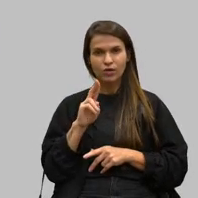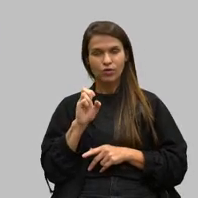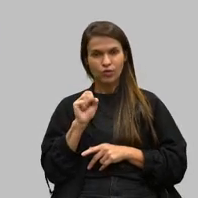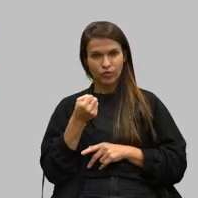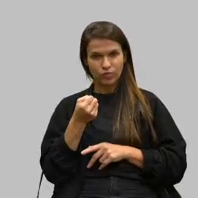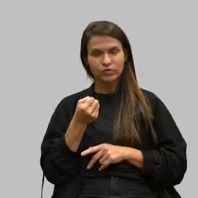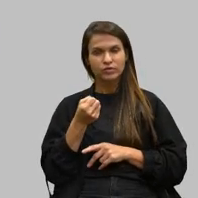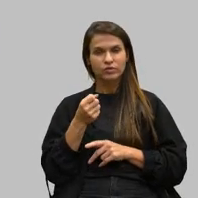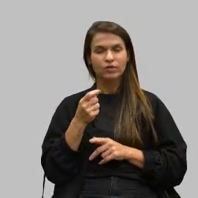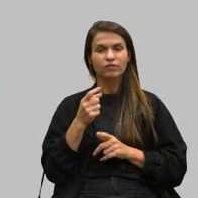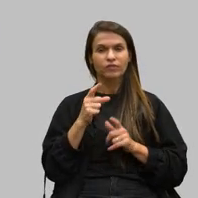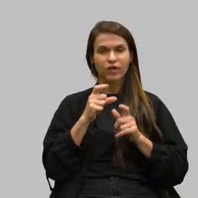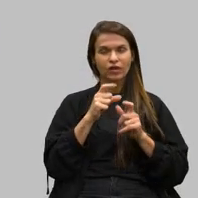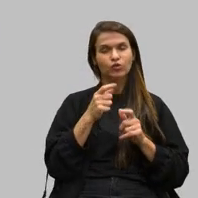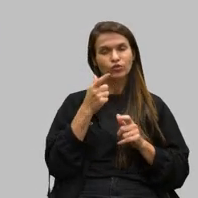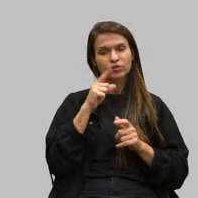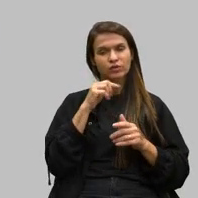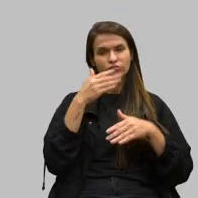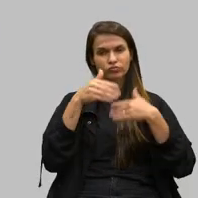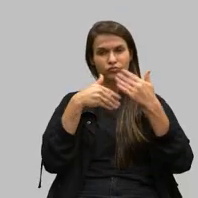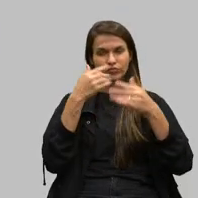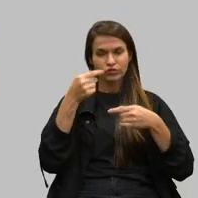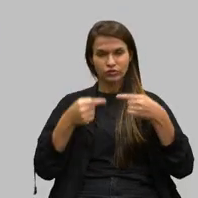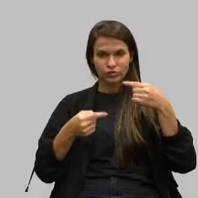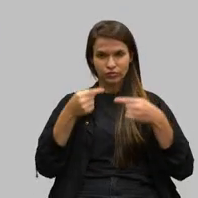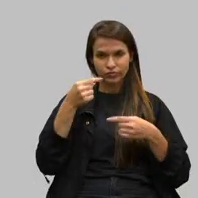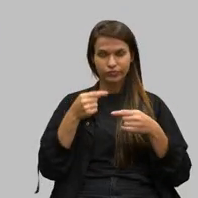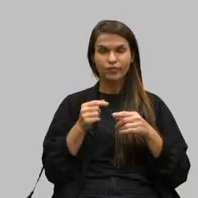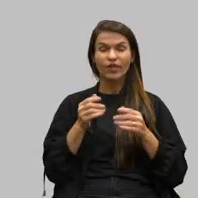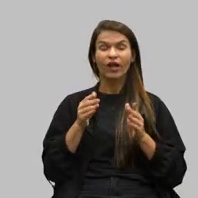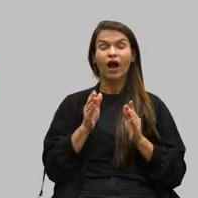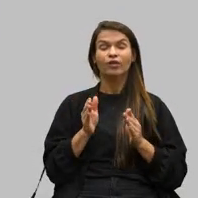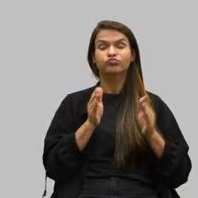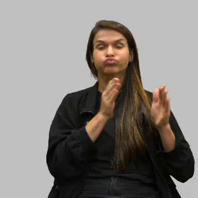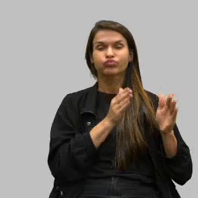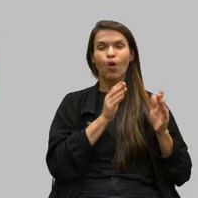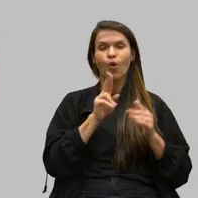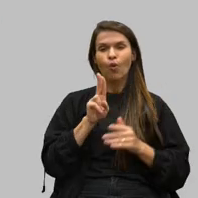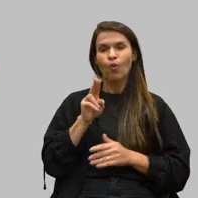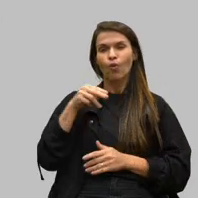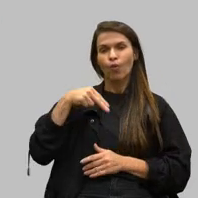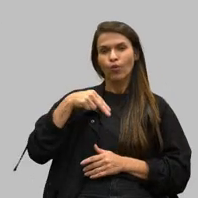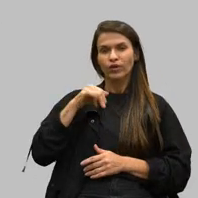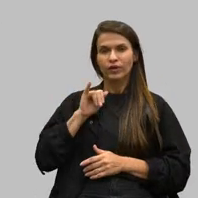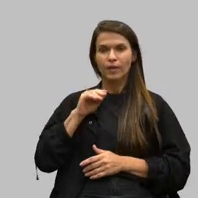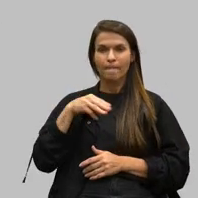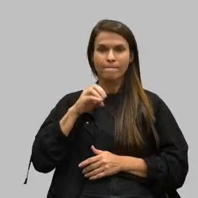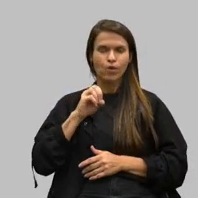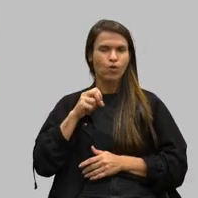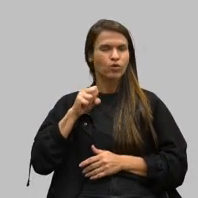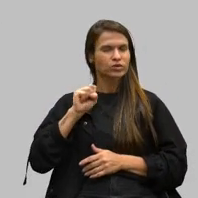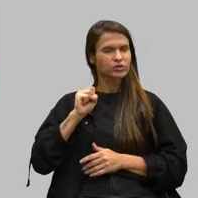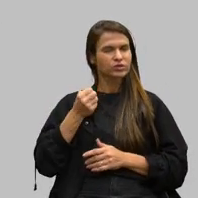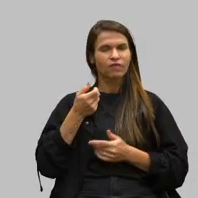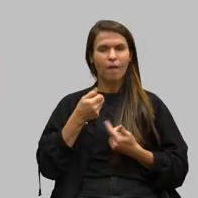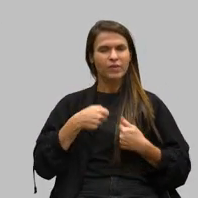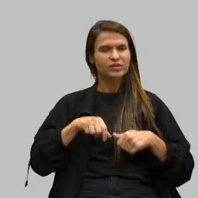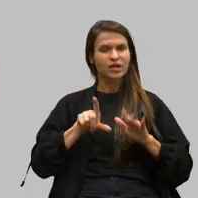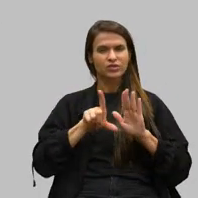a gente poder avançar nessa discussão. Sobre a Unimontes, eu acho que nem vai precisar de lei, sabe, nós já estamos achando um caminho,